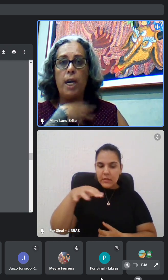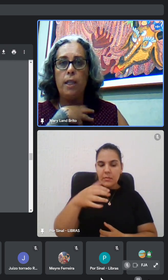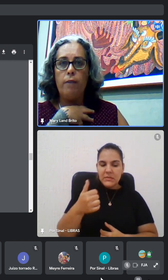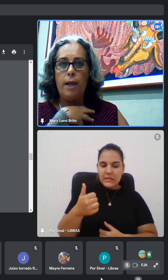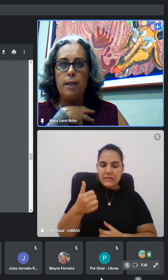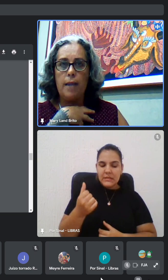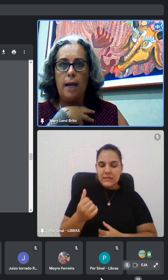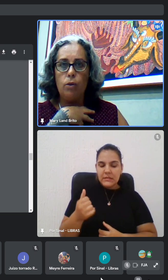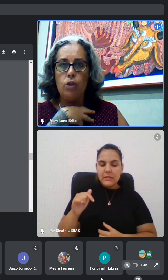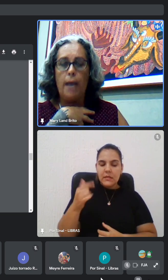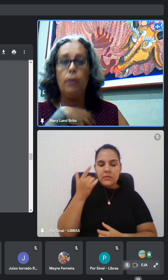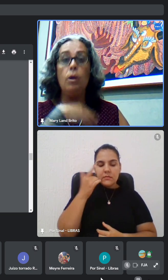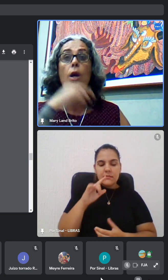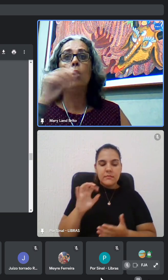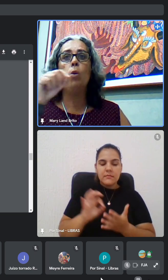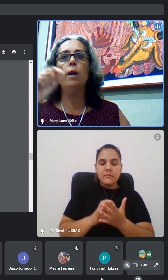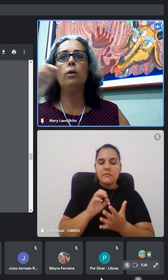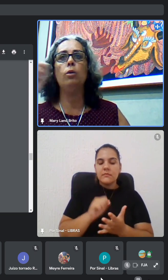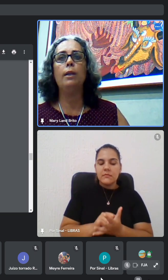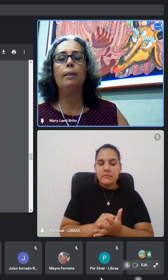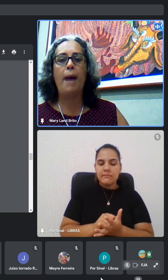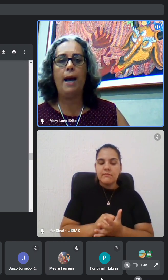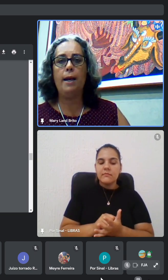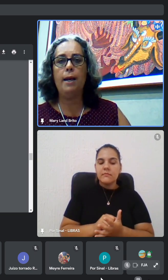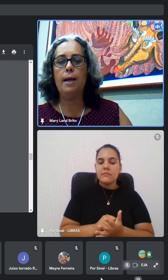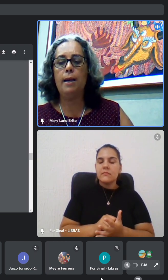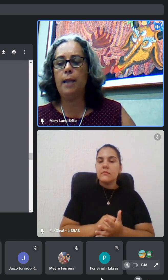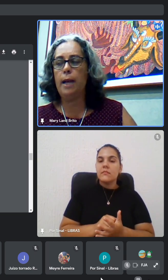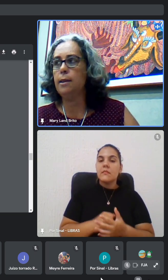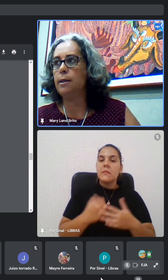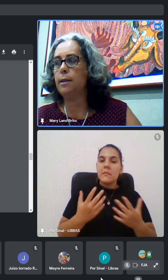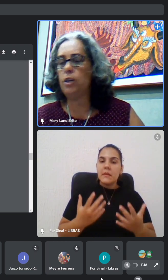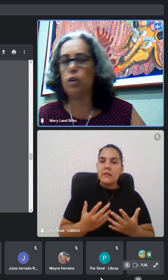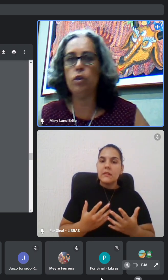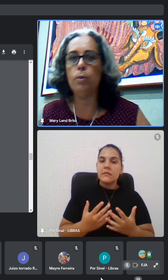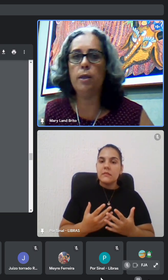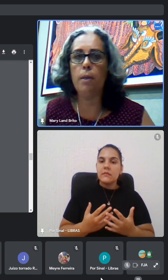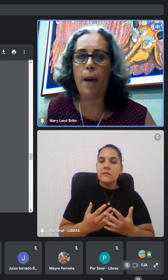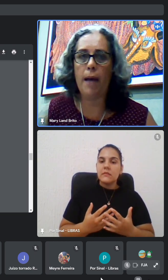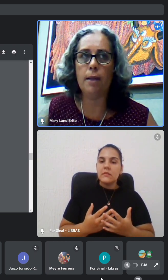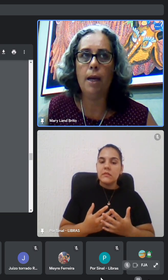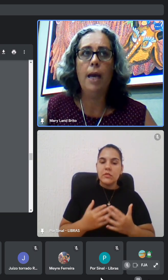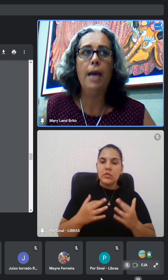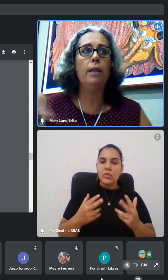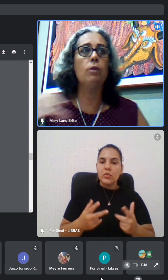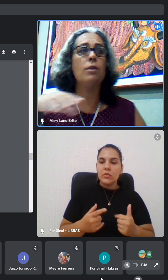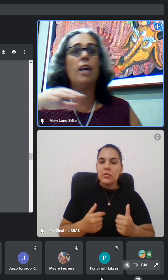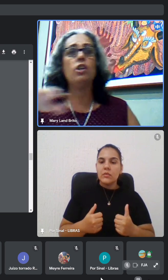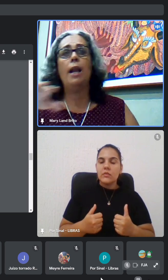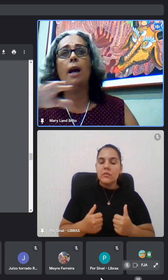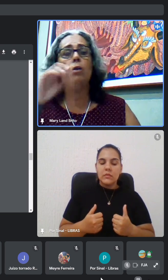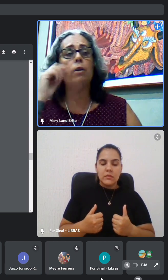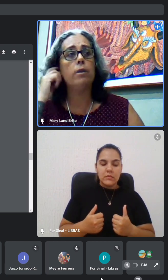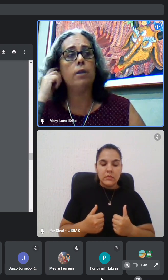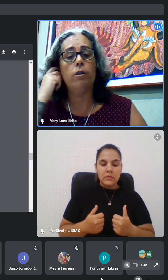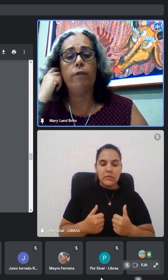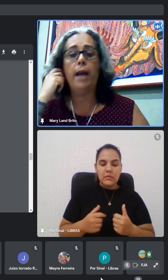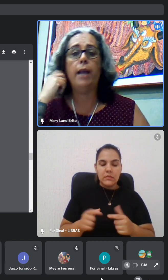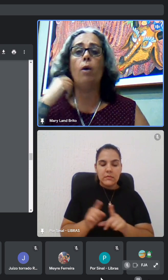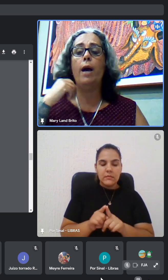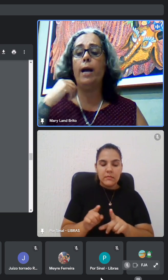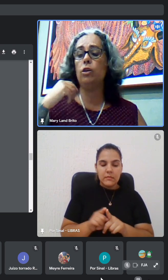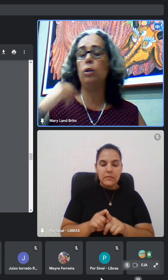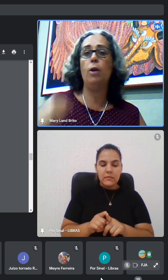que a gente vai lançar do Estado, quanto para nas gestões municipais. Então, seja lá onde vocês